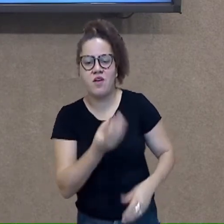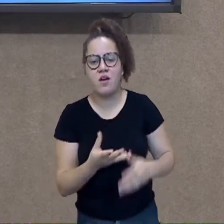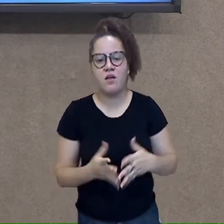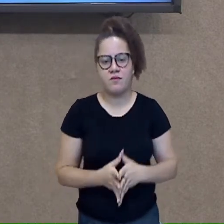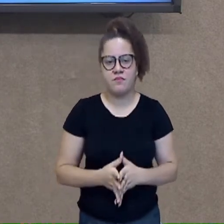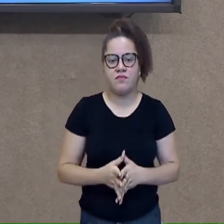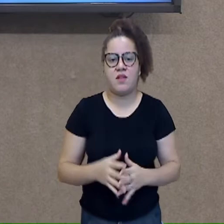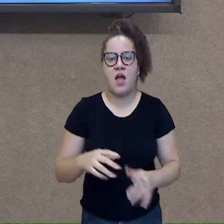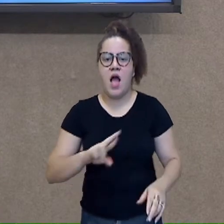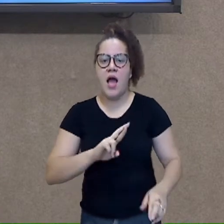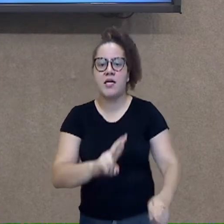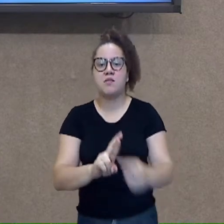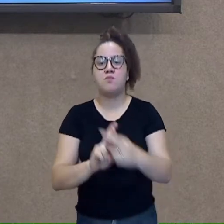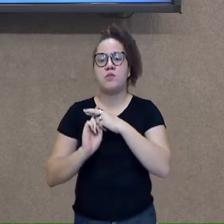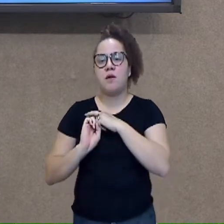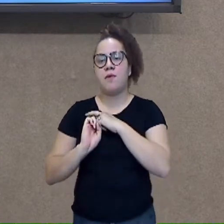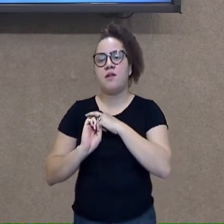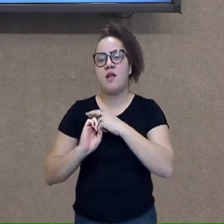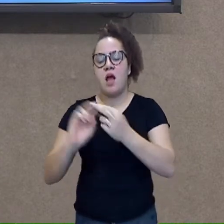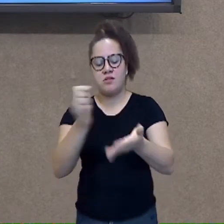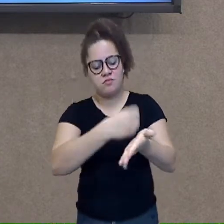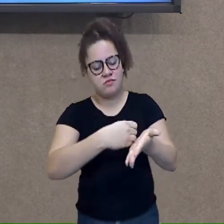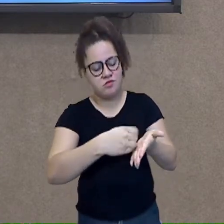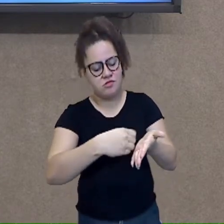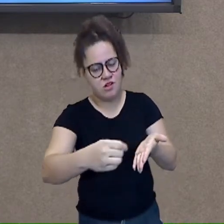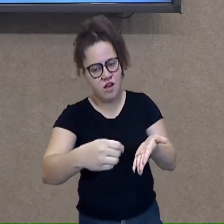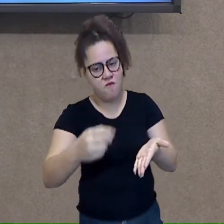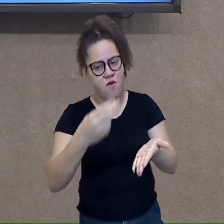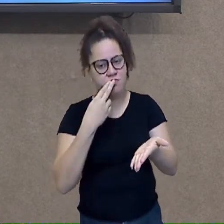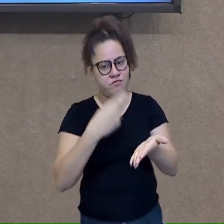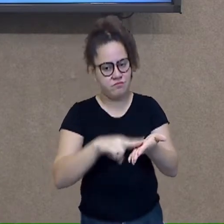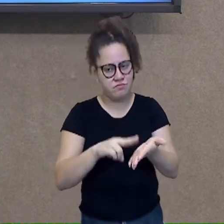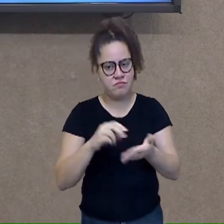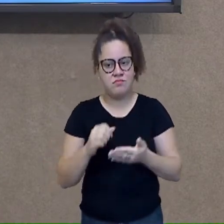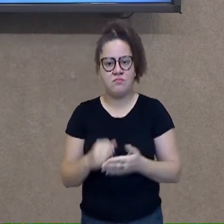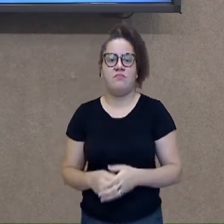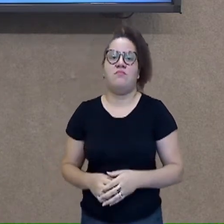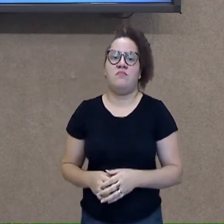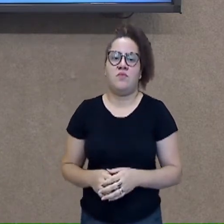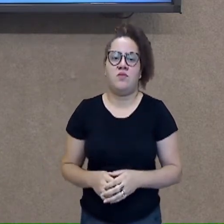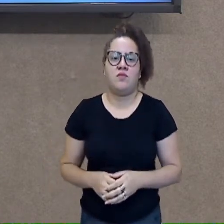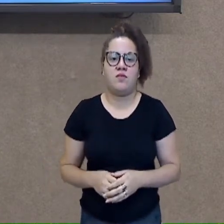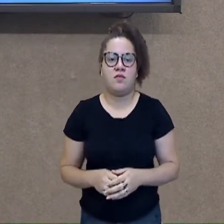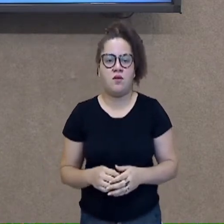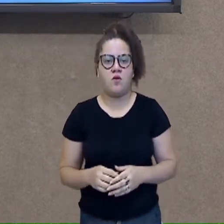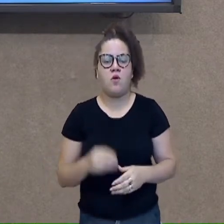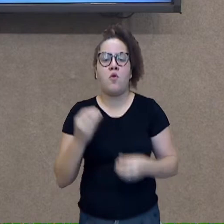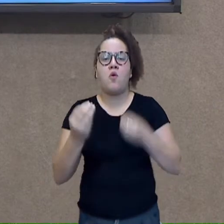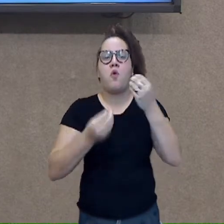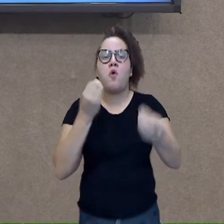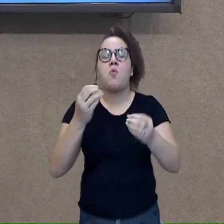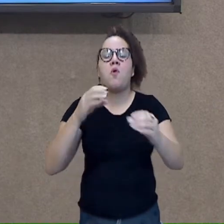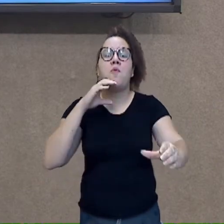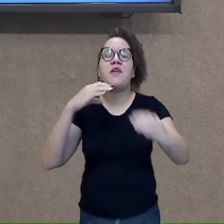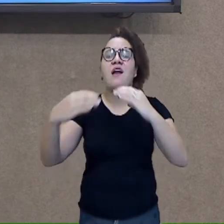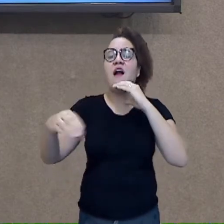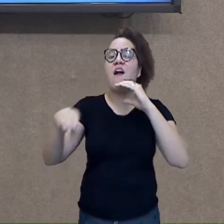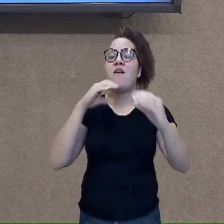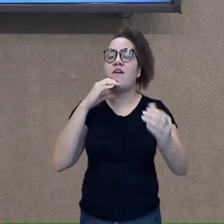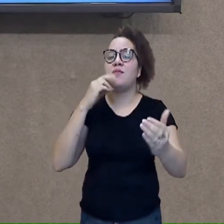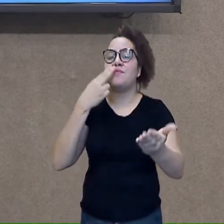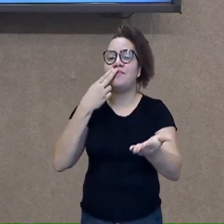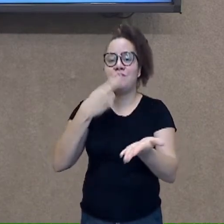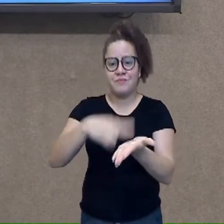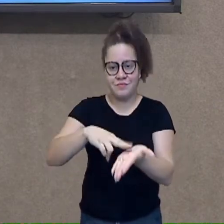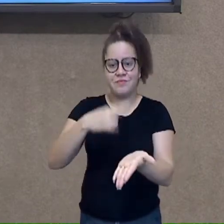essa responsabilidade de relatar tudo aquilo que ele via nessa terra. E qual que era o meio de comunicação que ele utilizou?